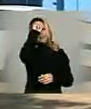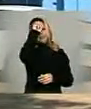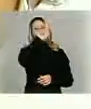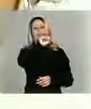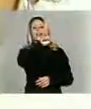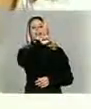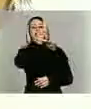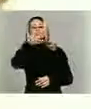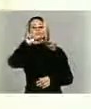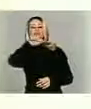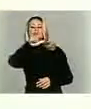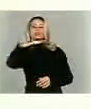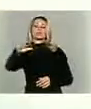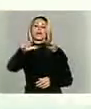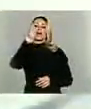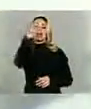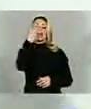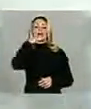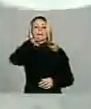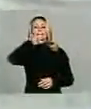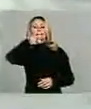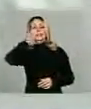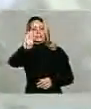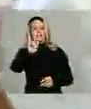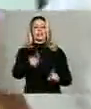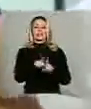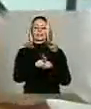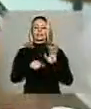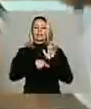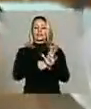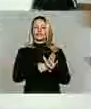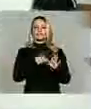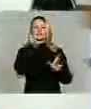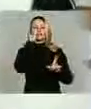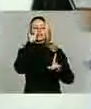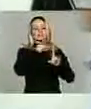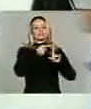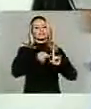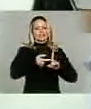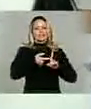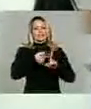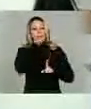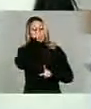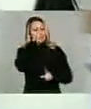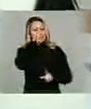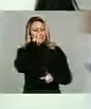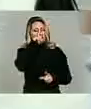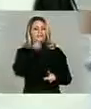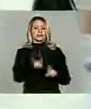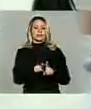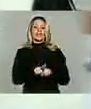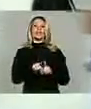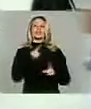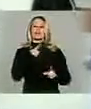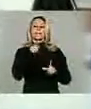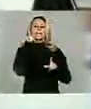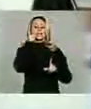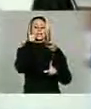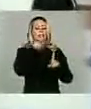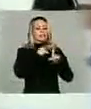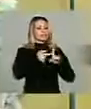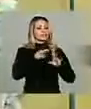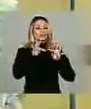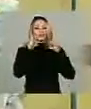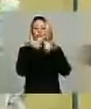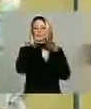o HMIB, e é referência em atendimento à gestação de alto risco. Por isso, atende mulheres grávidas de todo o